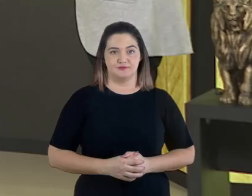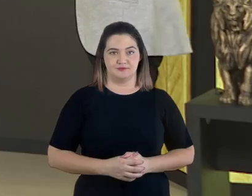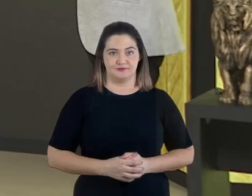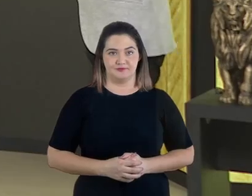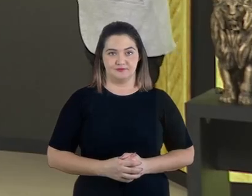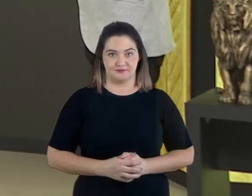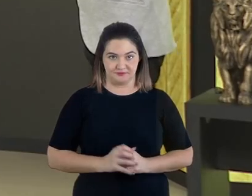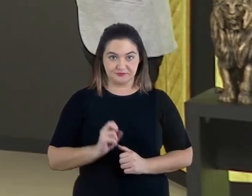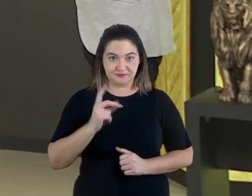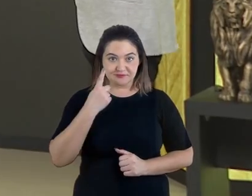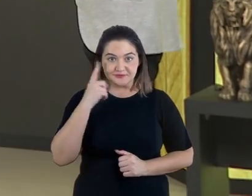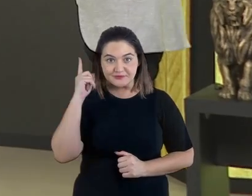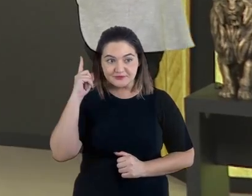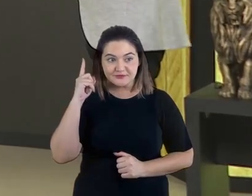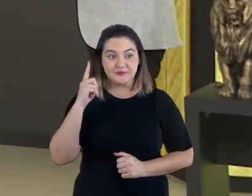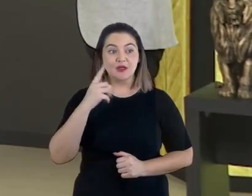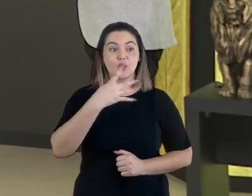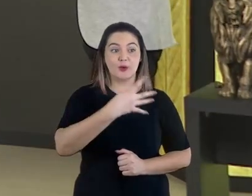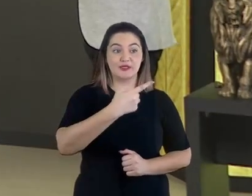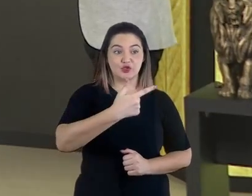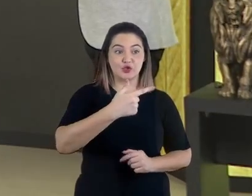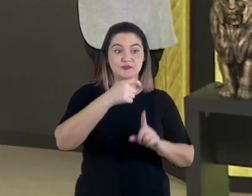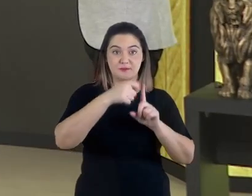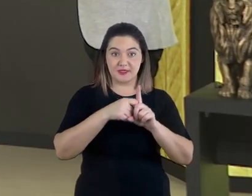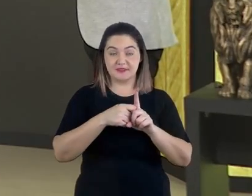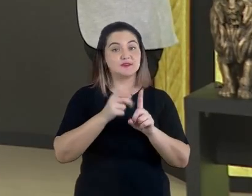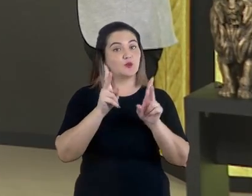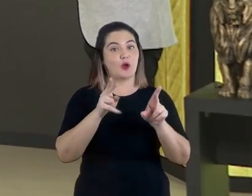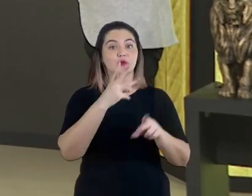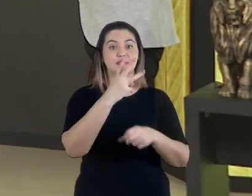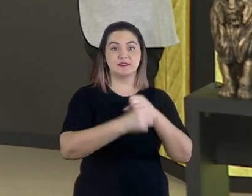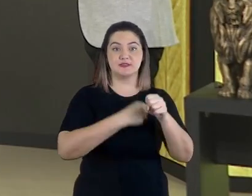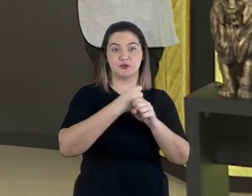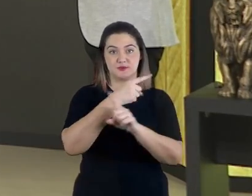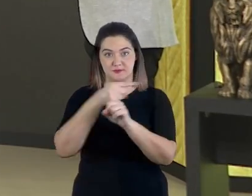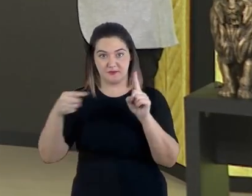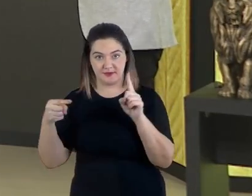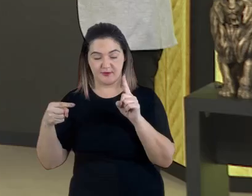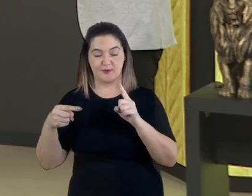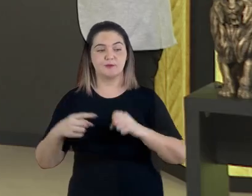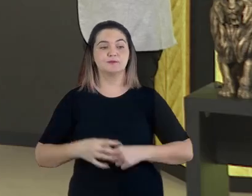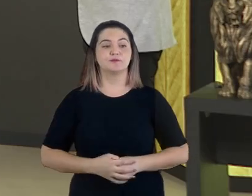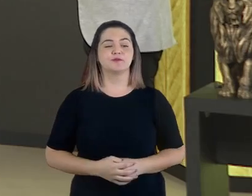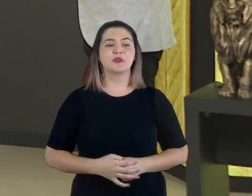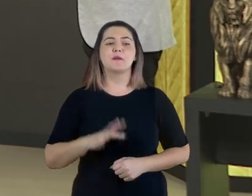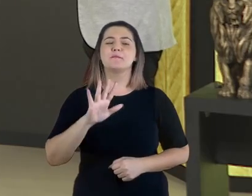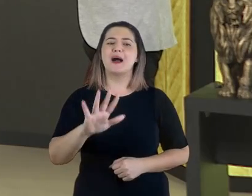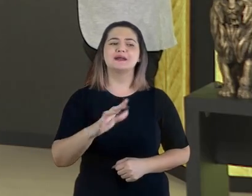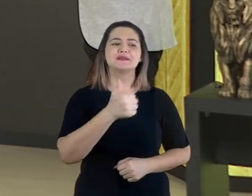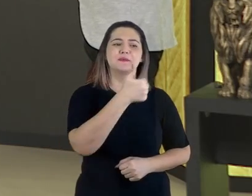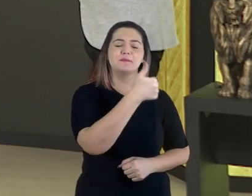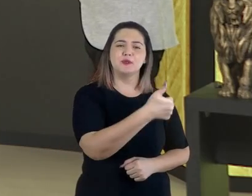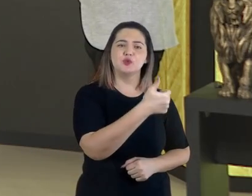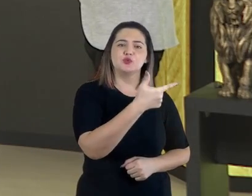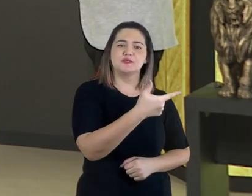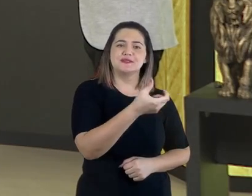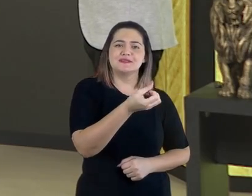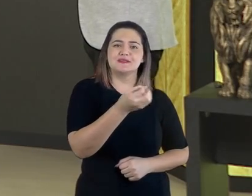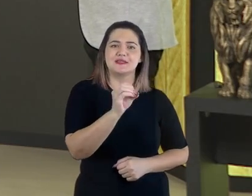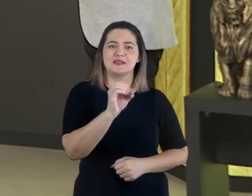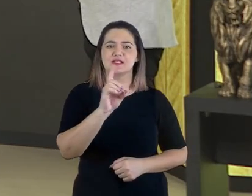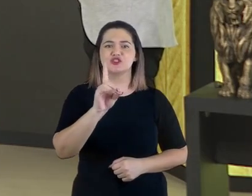ok? 42 meses também dá 3 anos e meio. Porém, 1260